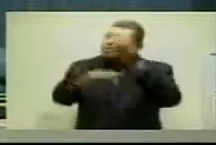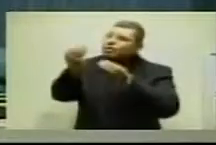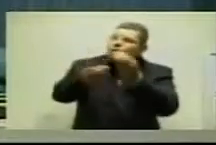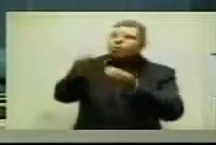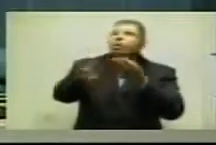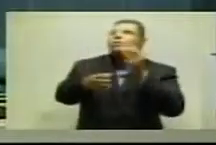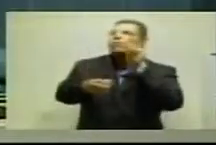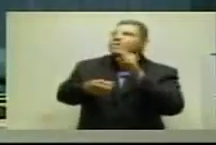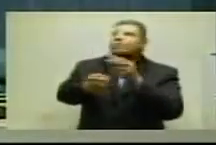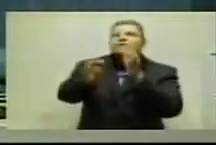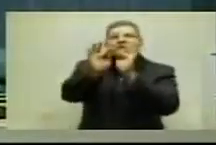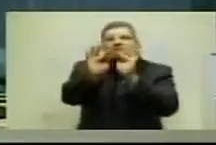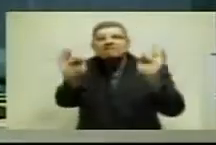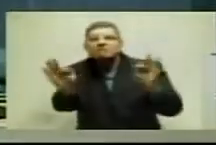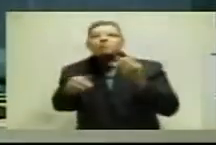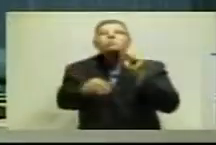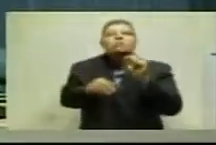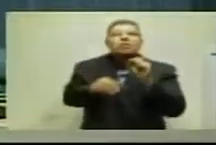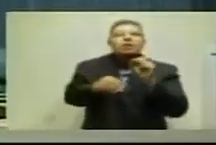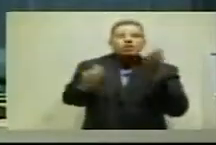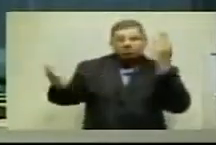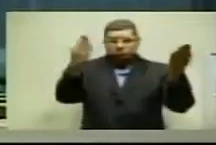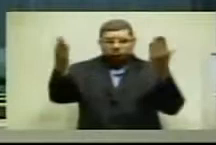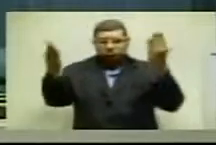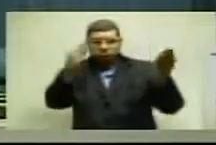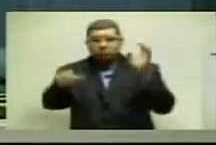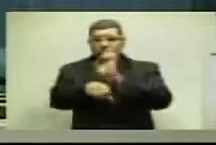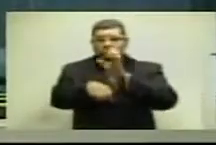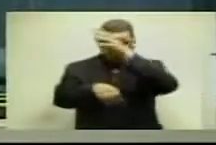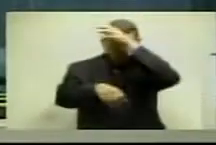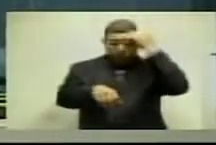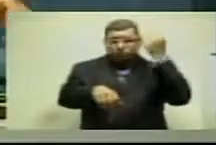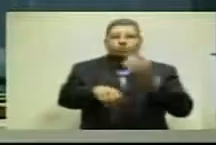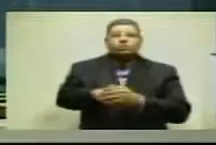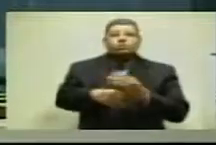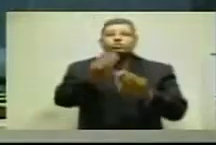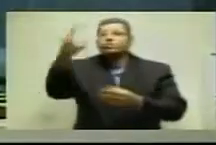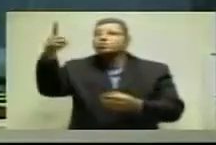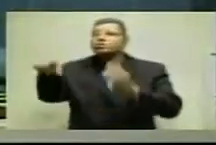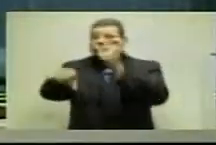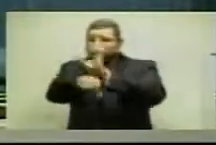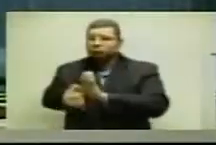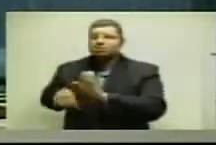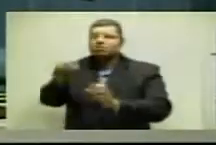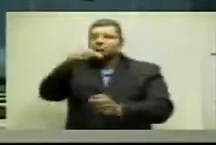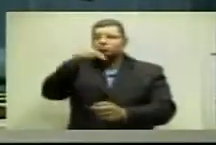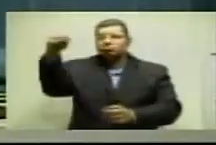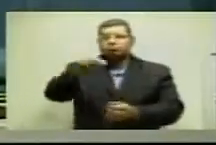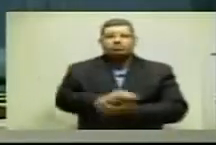aferição bastante simples, que é comparar o estado do Amazonas com os outros estados do